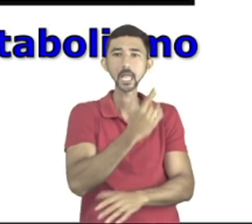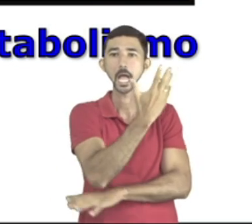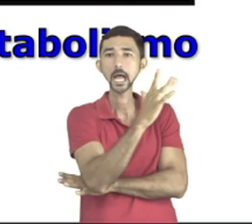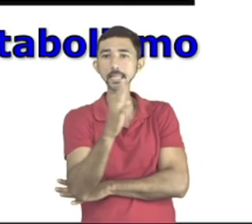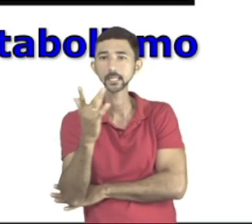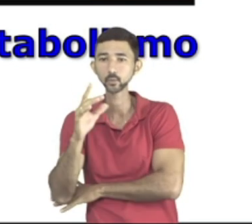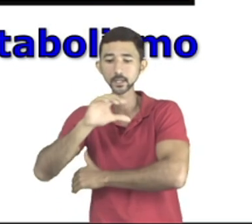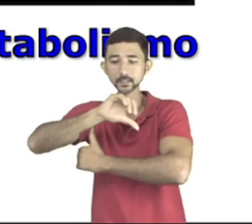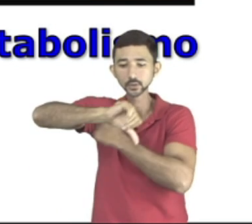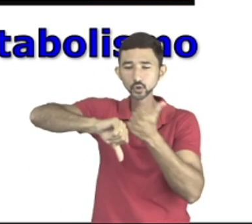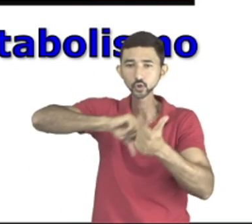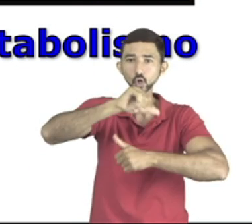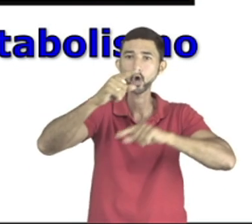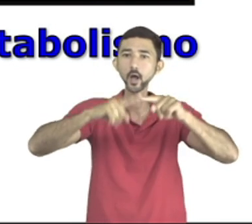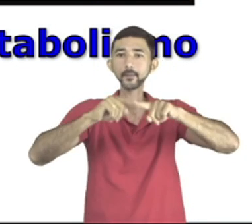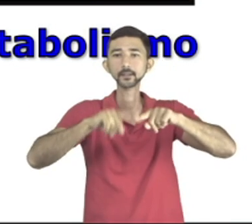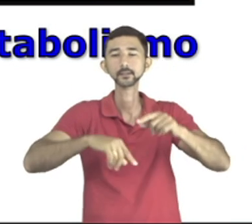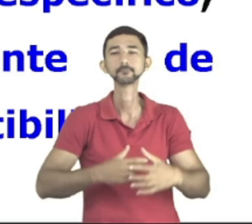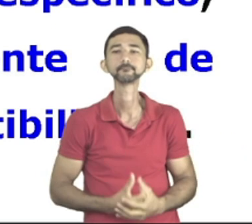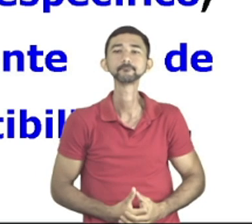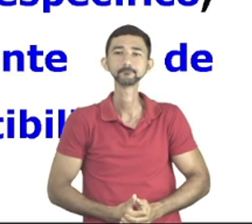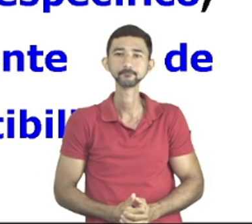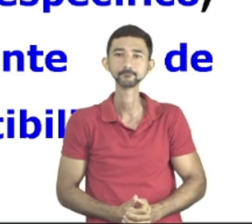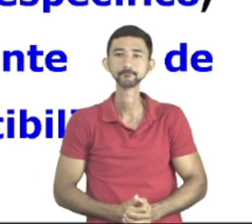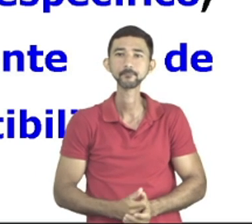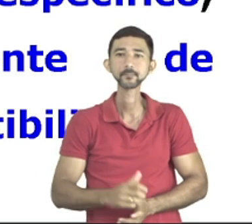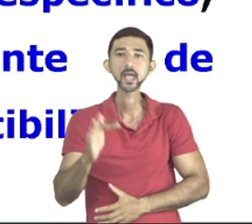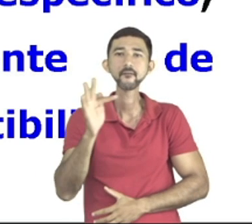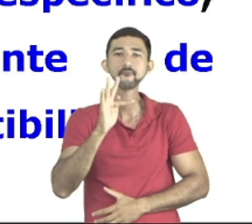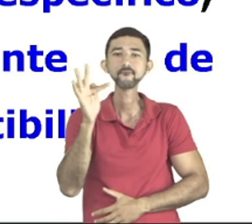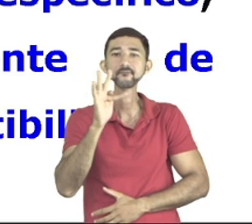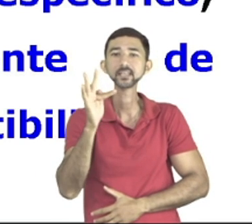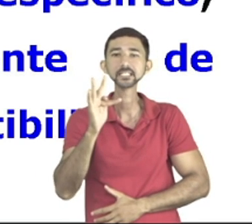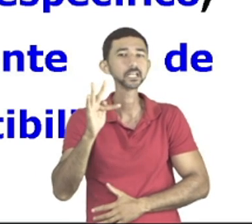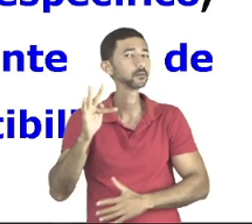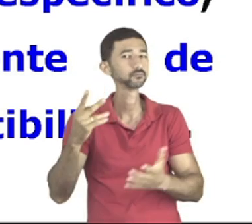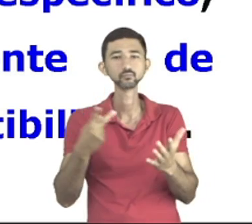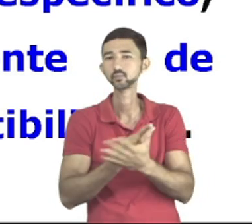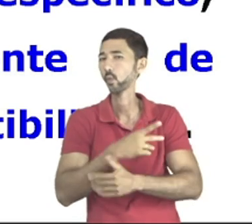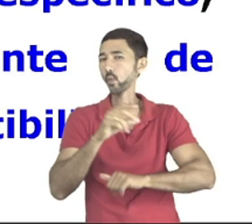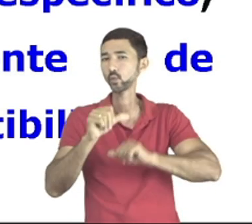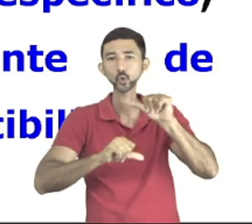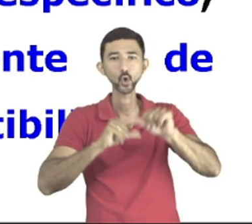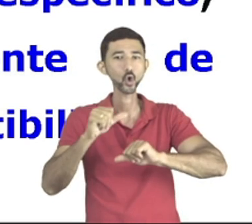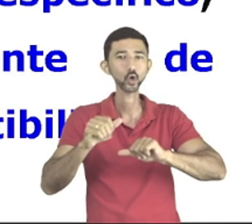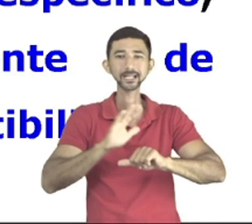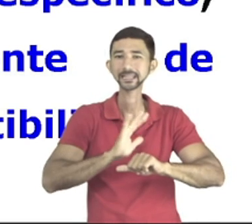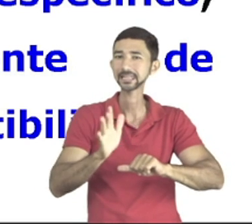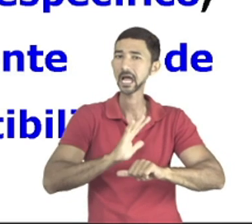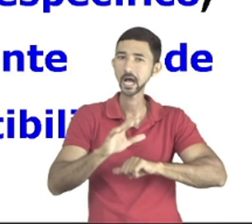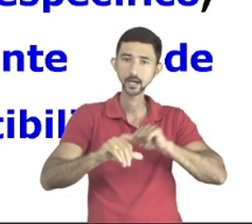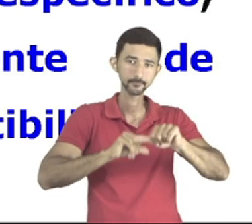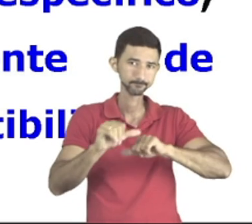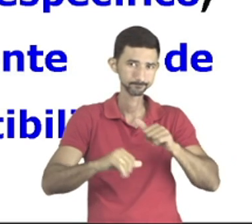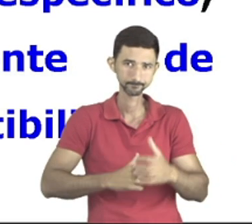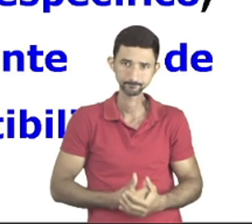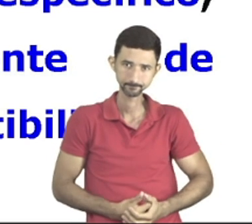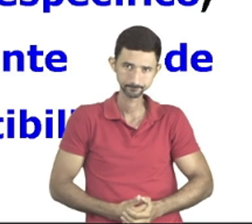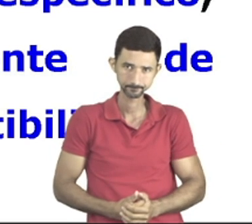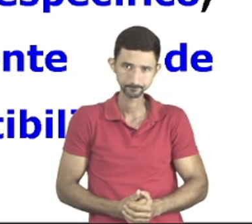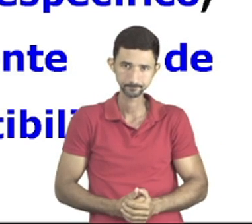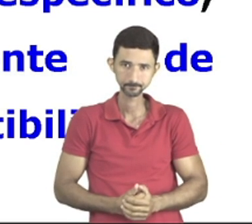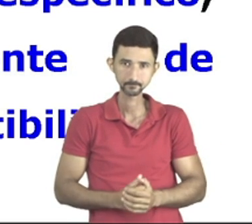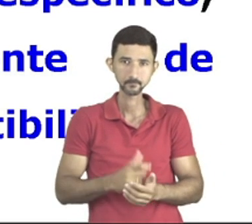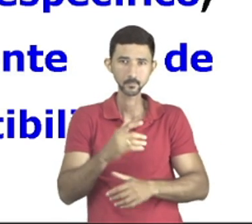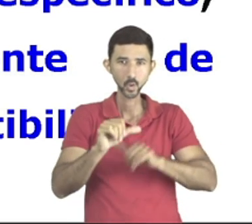da matéria foi alterada. A física, não ocorre alteração da natureza da matéria. Não